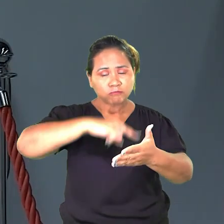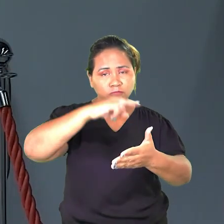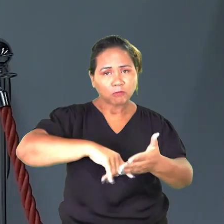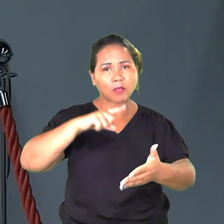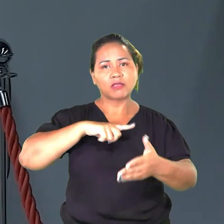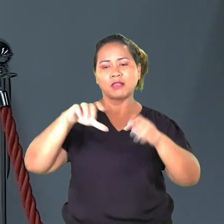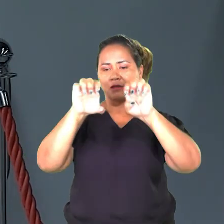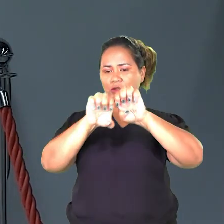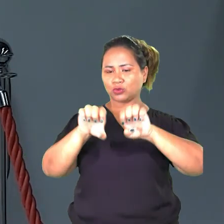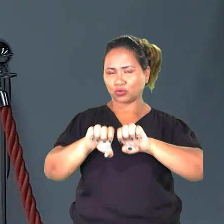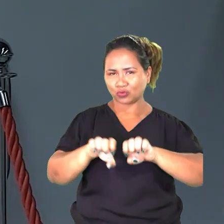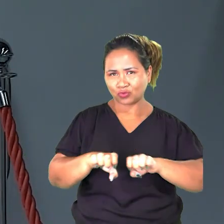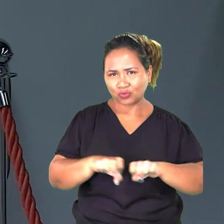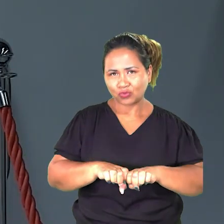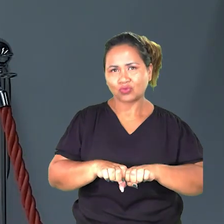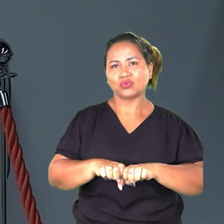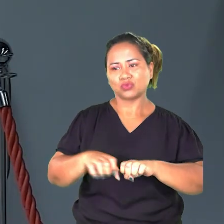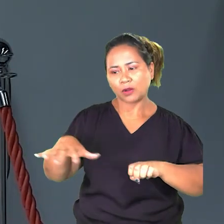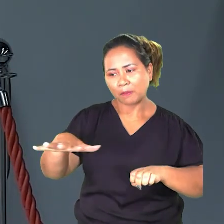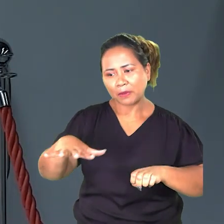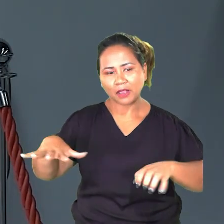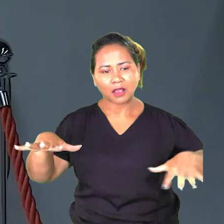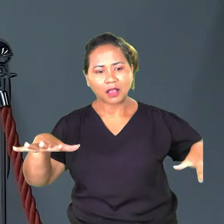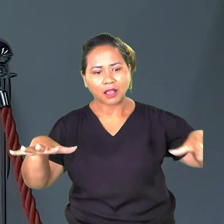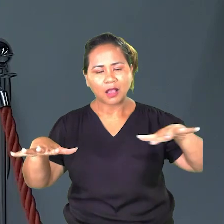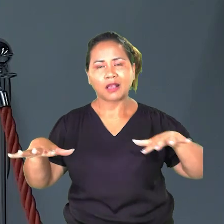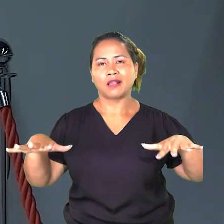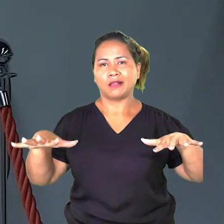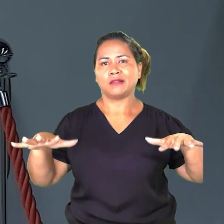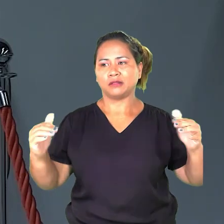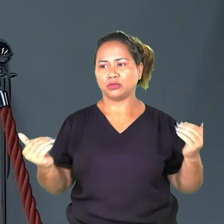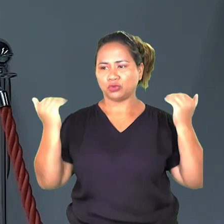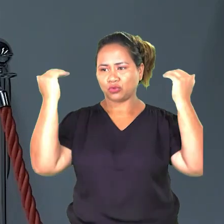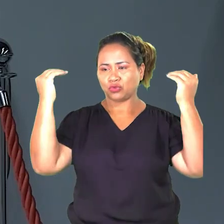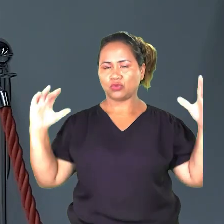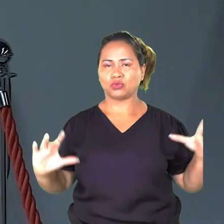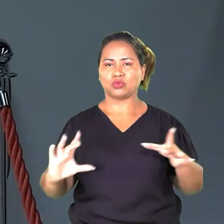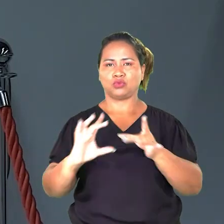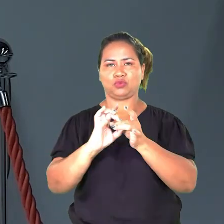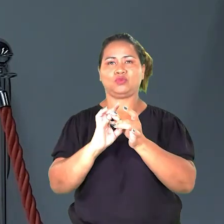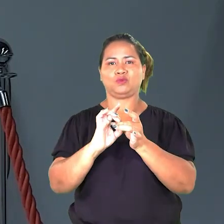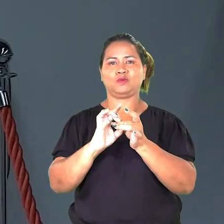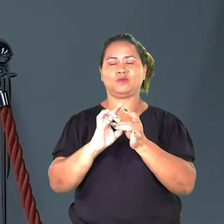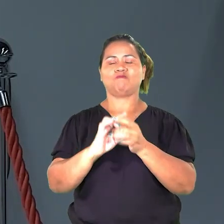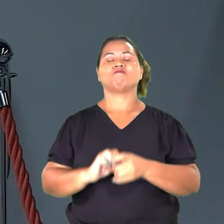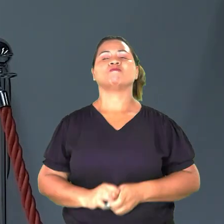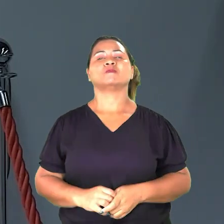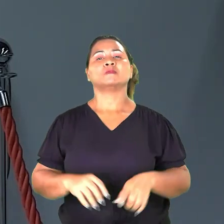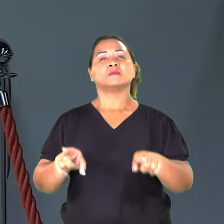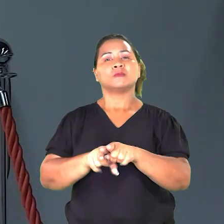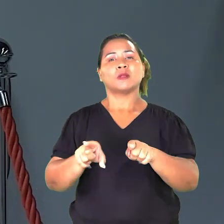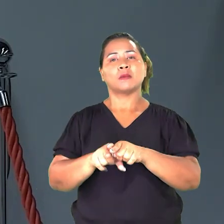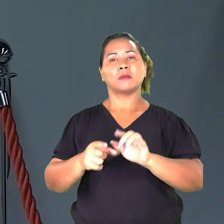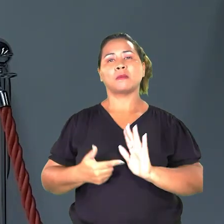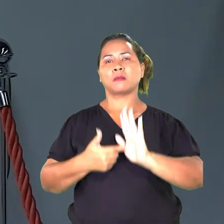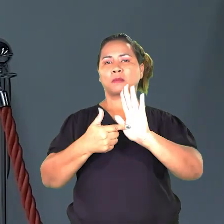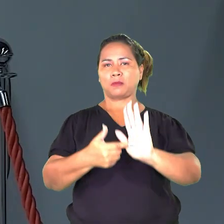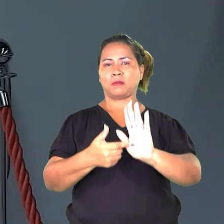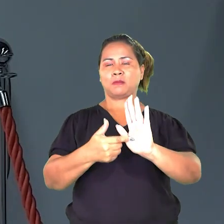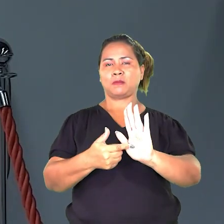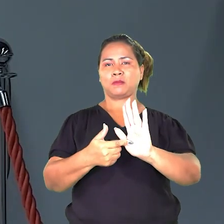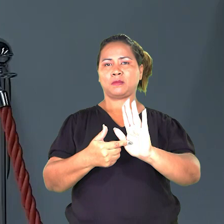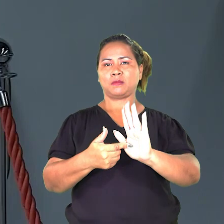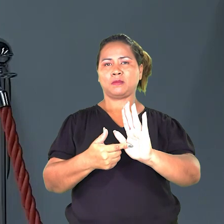Gestão da Informação e Documental, concebida numa estrutura inédita entre os tribunais regionais eleitorais